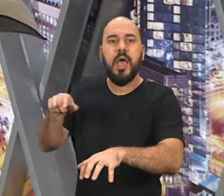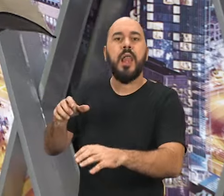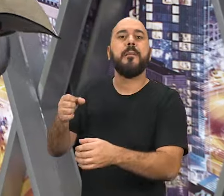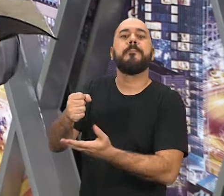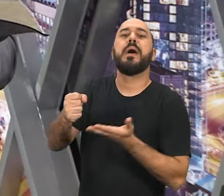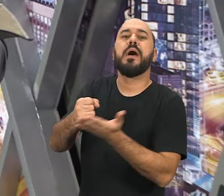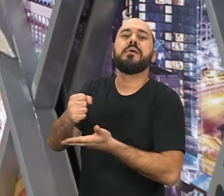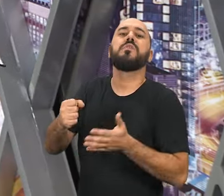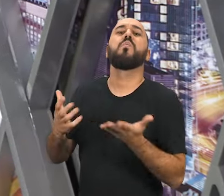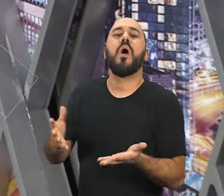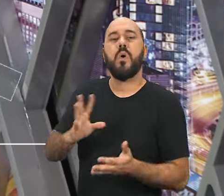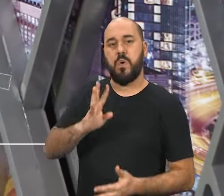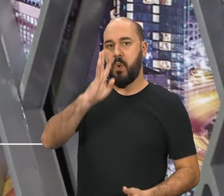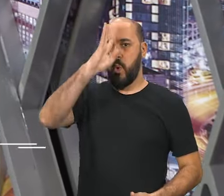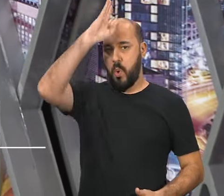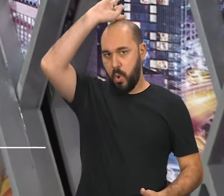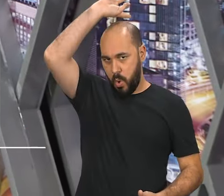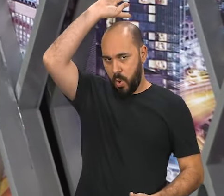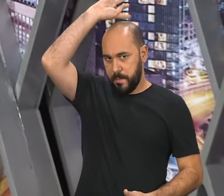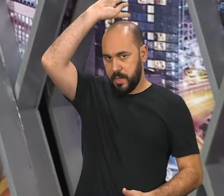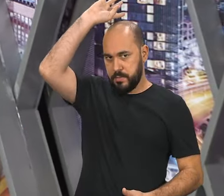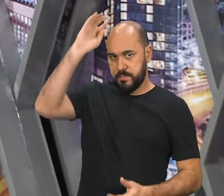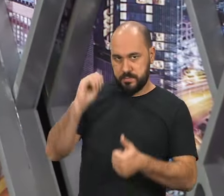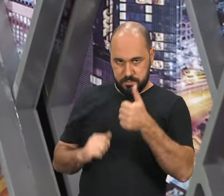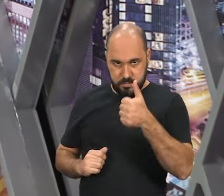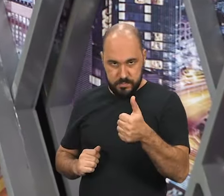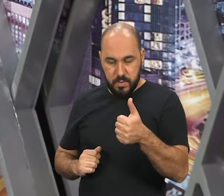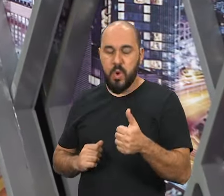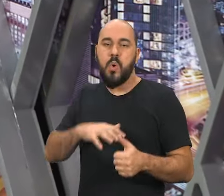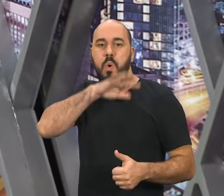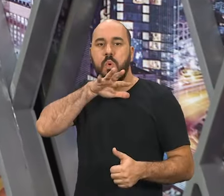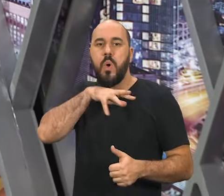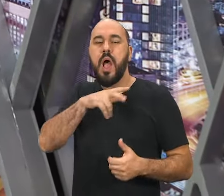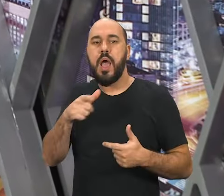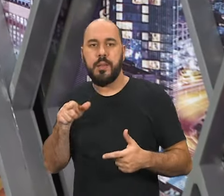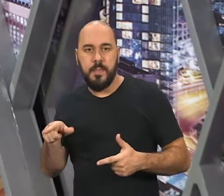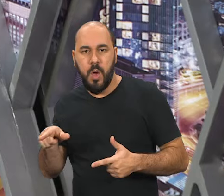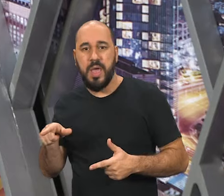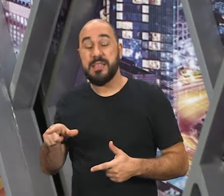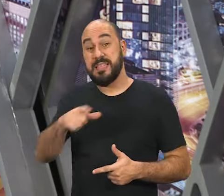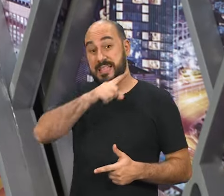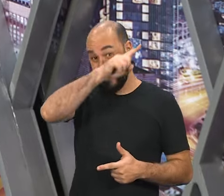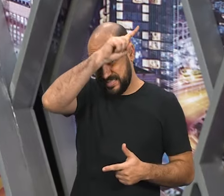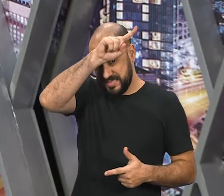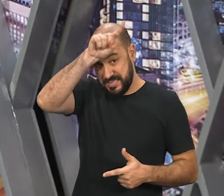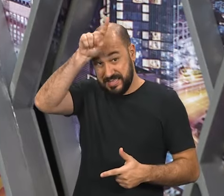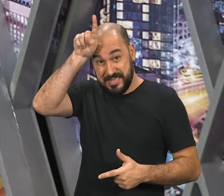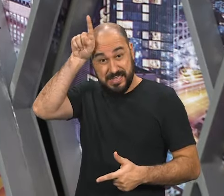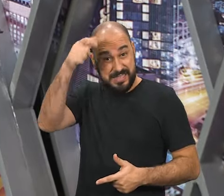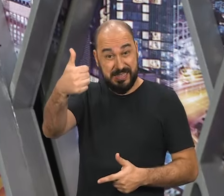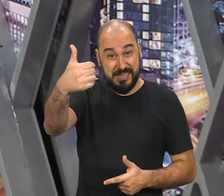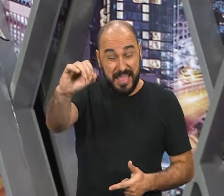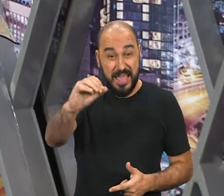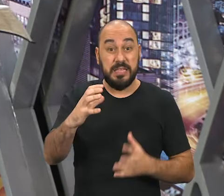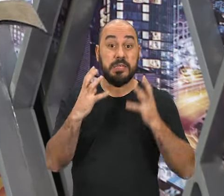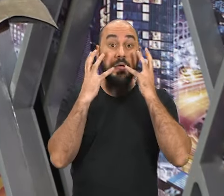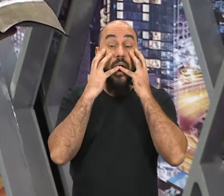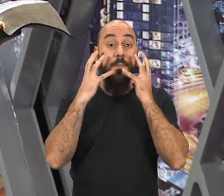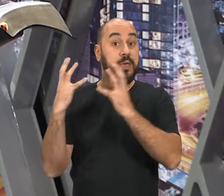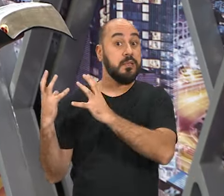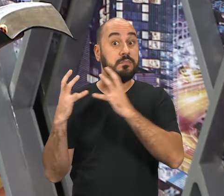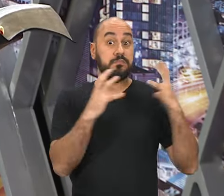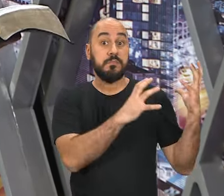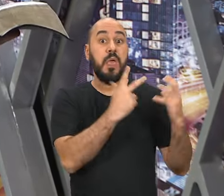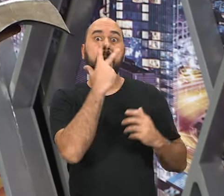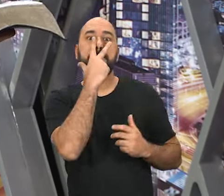Por isso que o animal aqui, que simboliza essa besta, é um animal que tem 10 chifres e 7 cabeças, muito parecido com